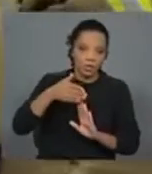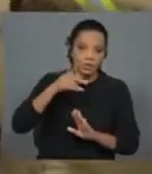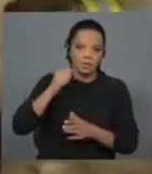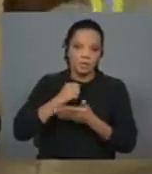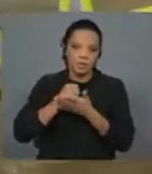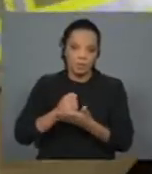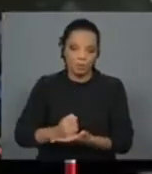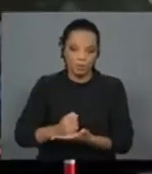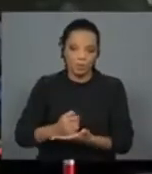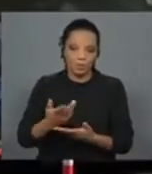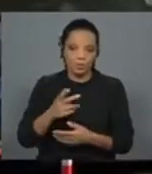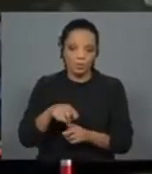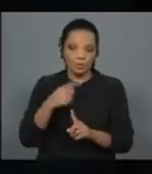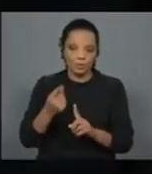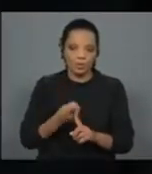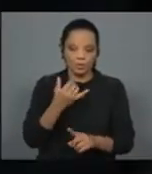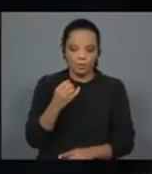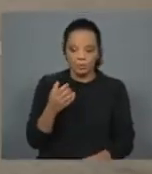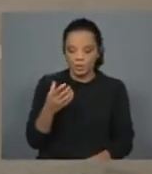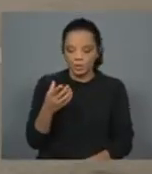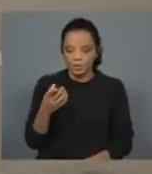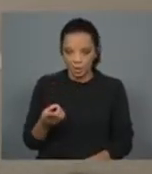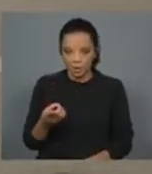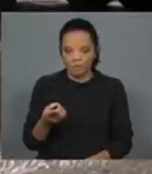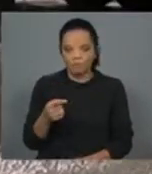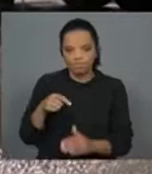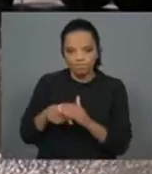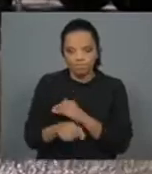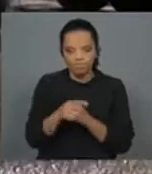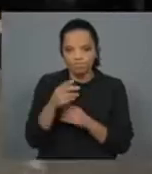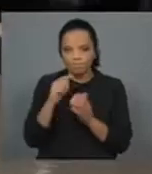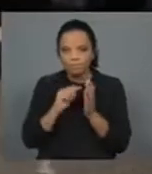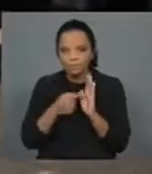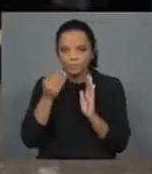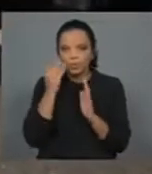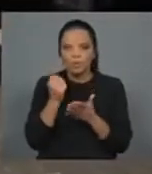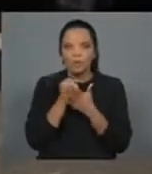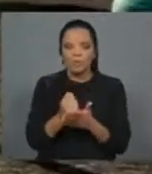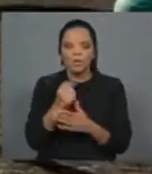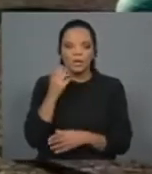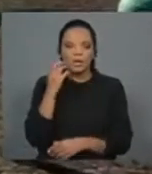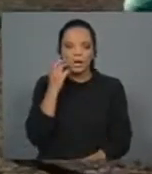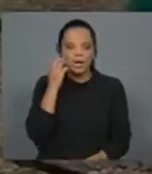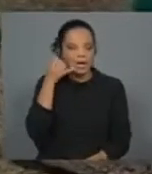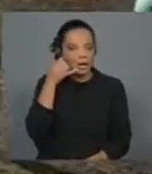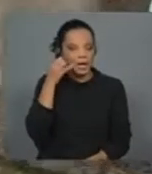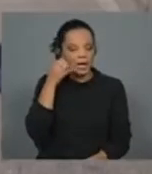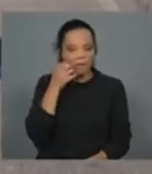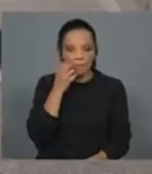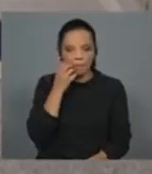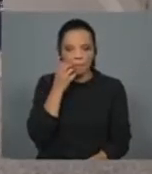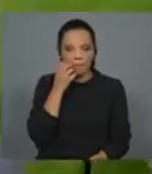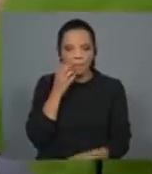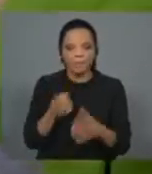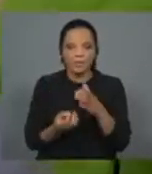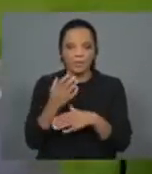apoio, e nomeadamente em 2009, no PT Quake, testámos a fundo aquilo que foi o apoio dos rádios amadores na criação de uma rede redundante